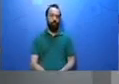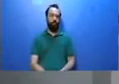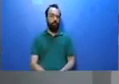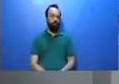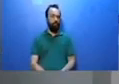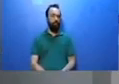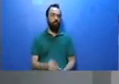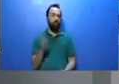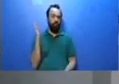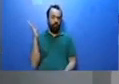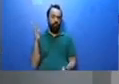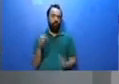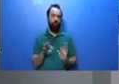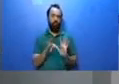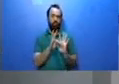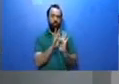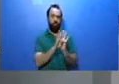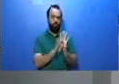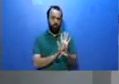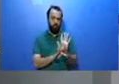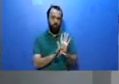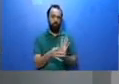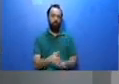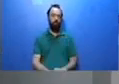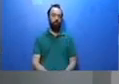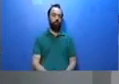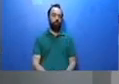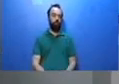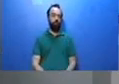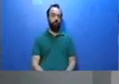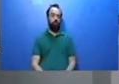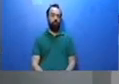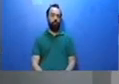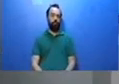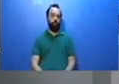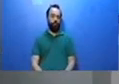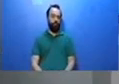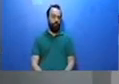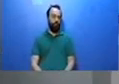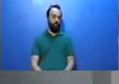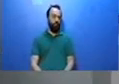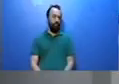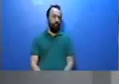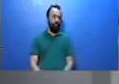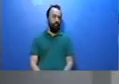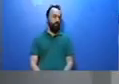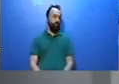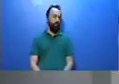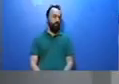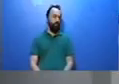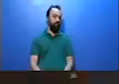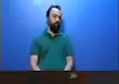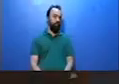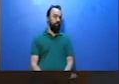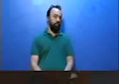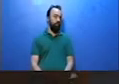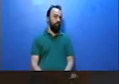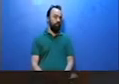nós escrevemos a nossa tirinha, tá? Na forma de narração, de narrativa.